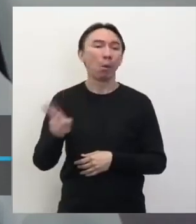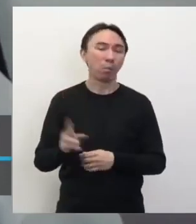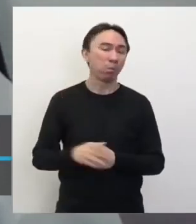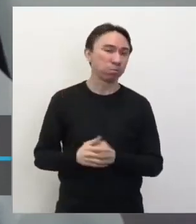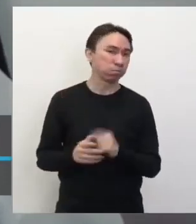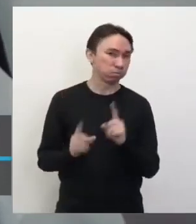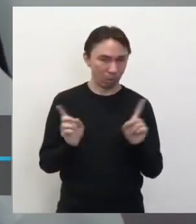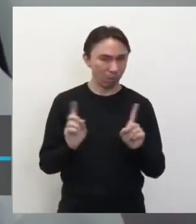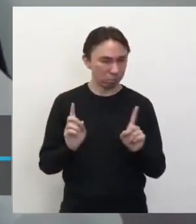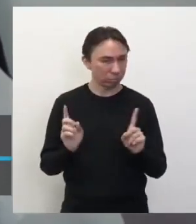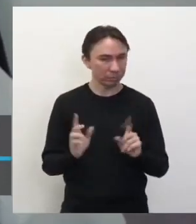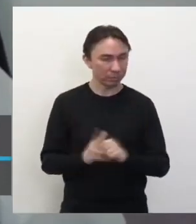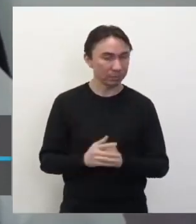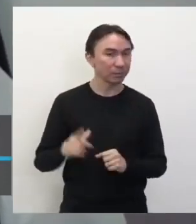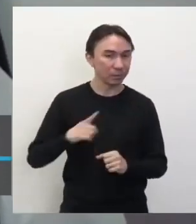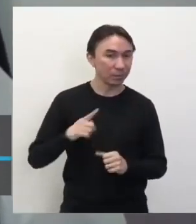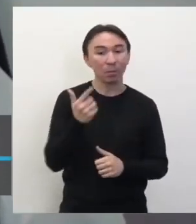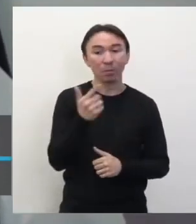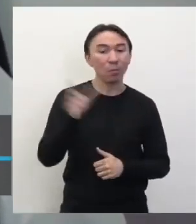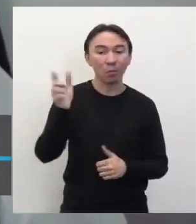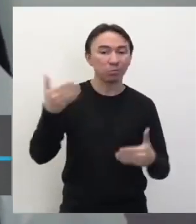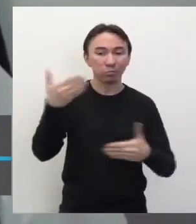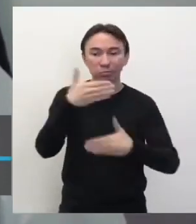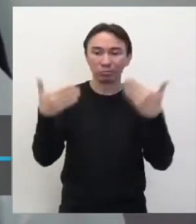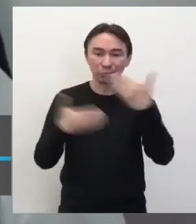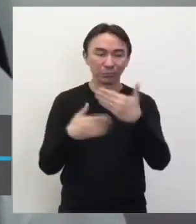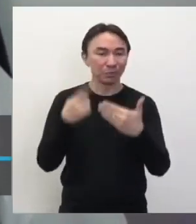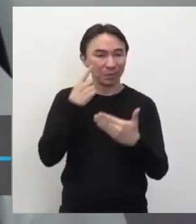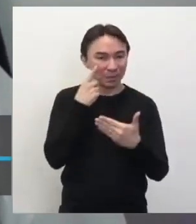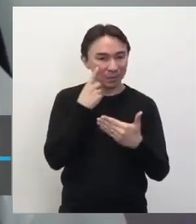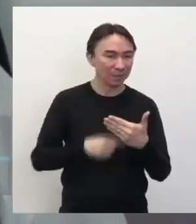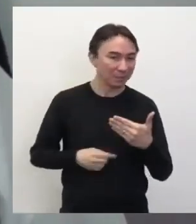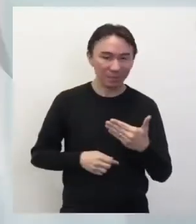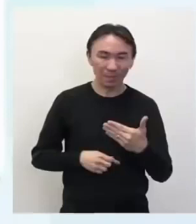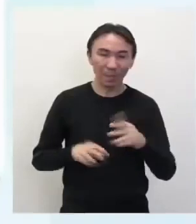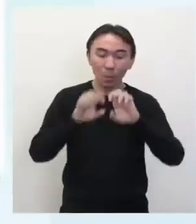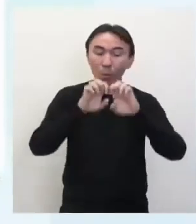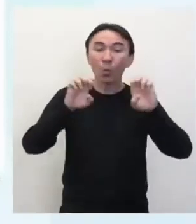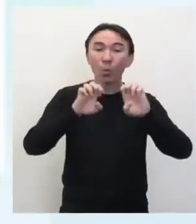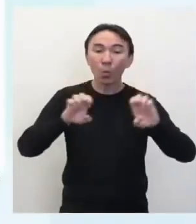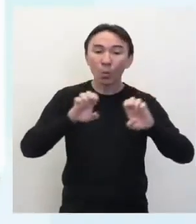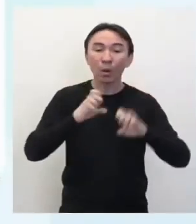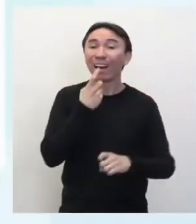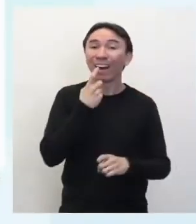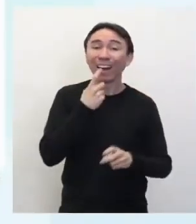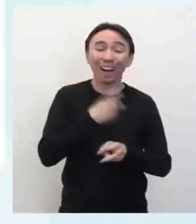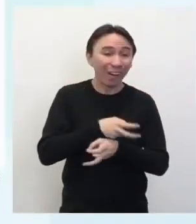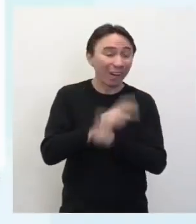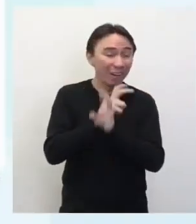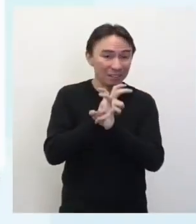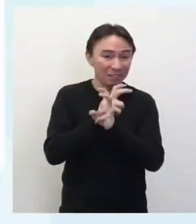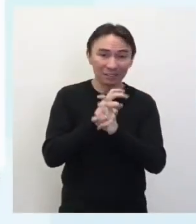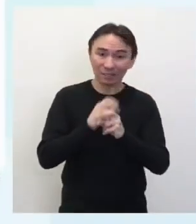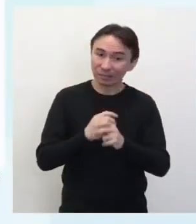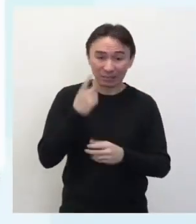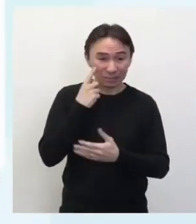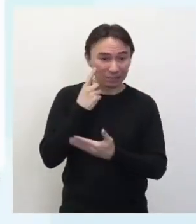mas eu tenho um outro slide aí que mostra como a estrutura do osso é complexa. E só para você ter